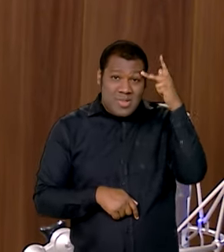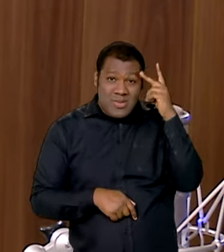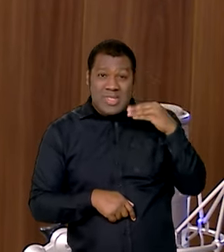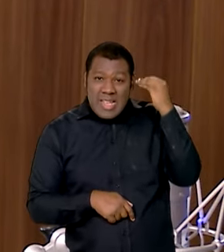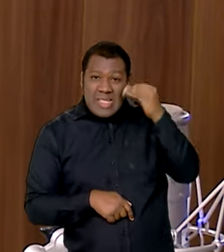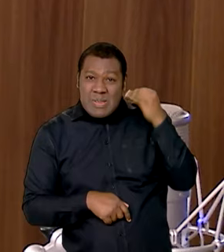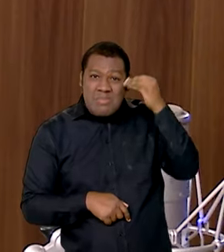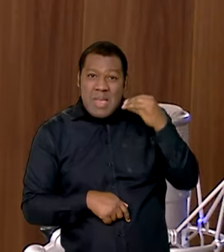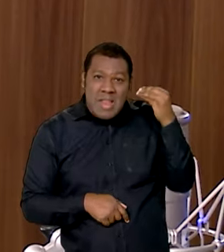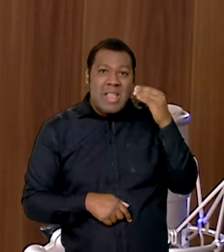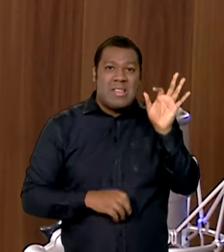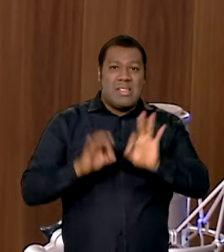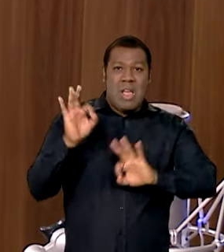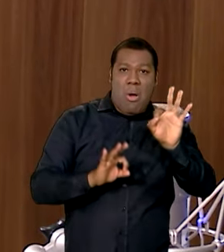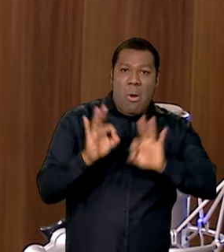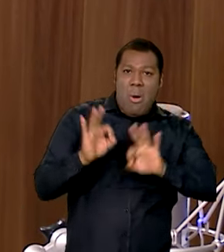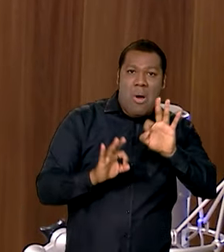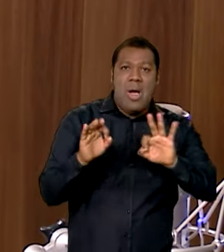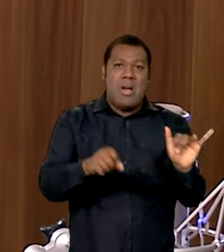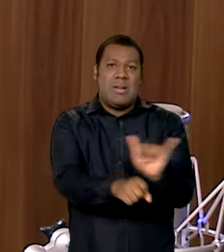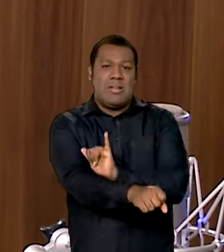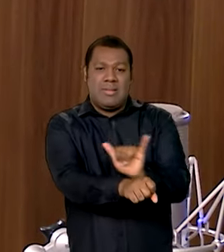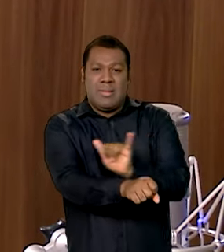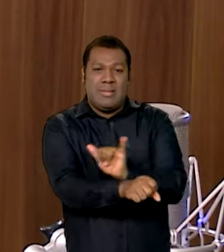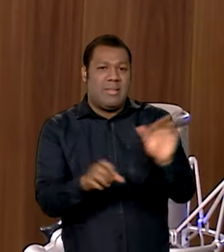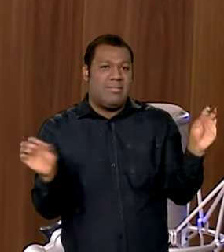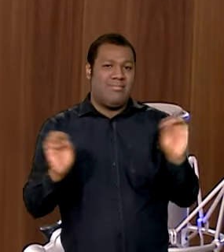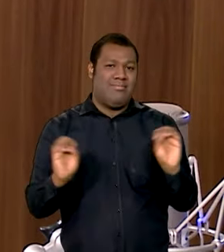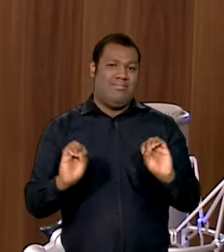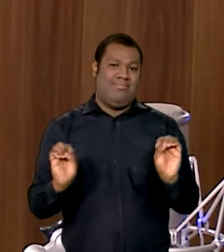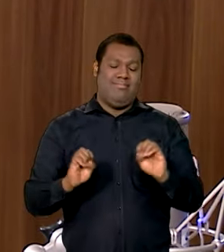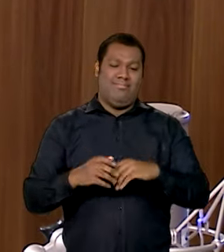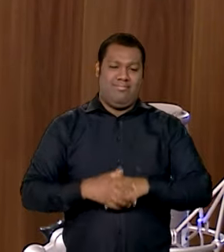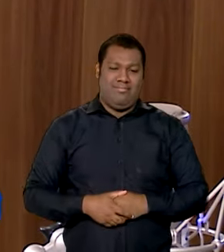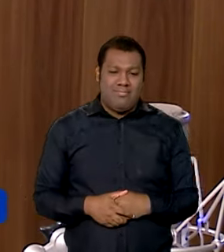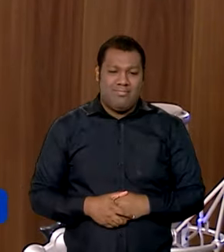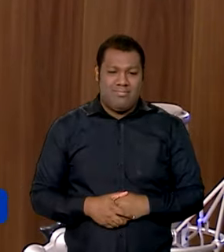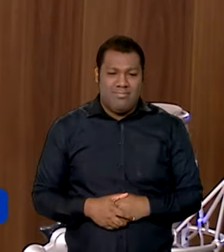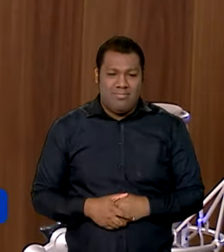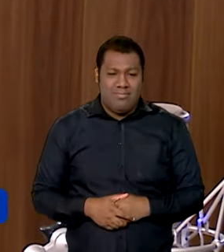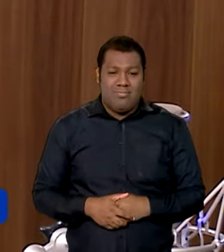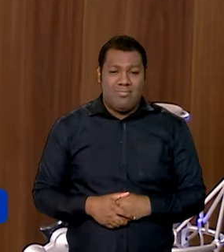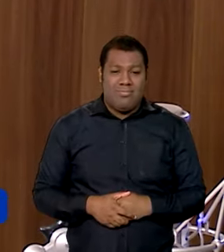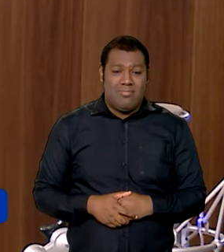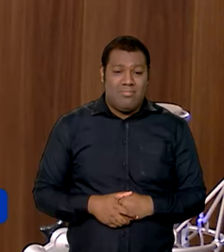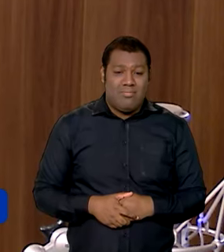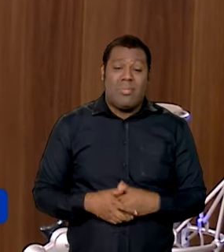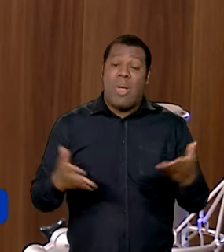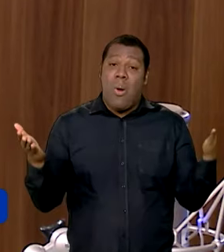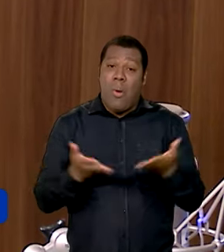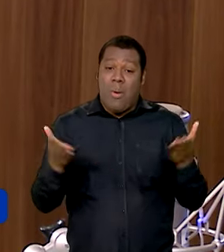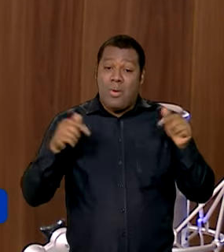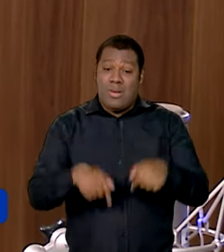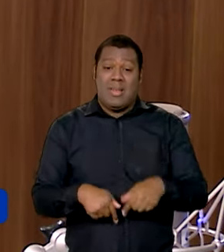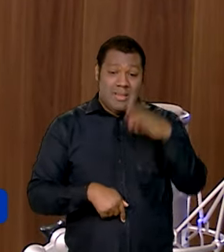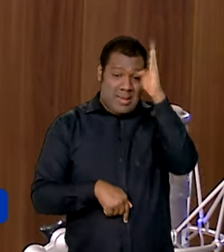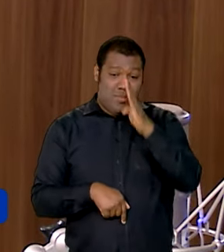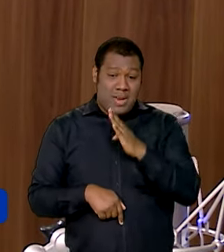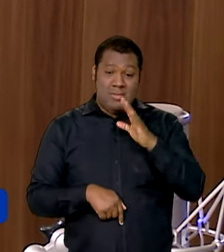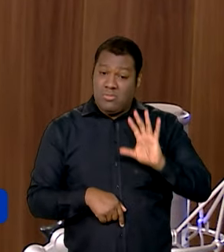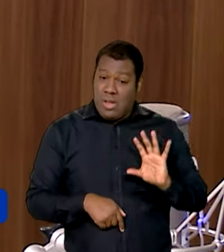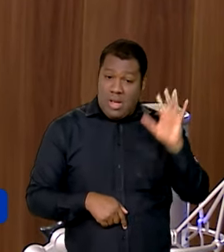viver ver eh eventos extremos Então hoje já é muito recorrente os eventos